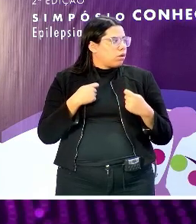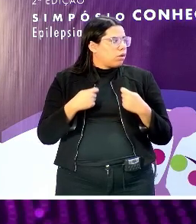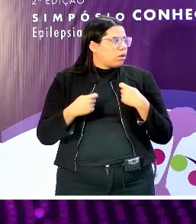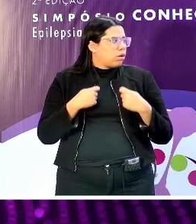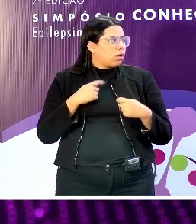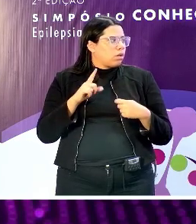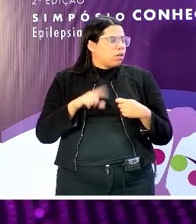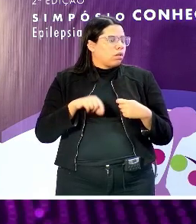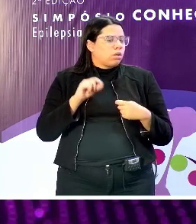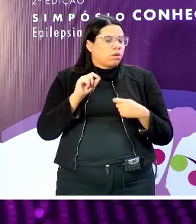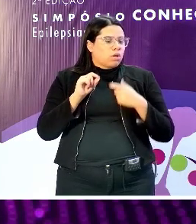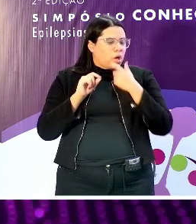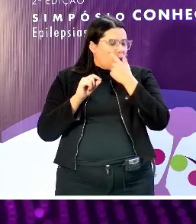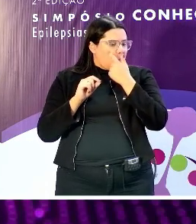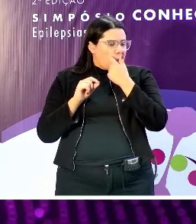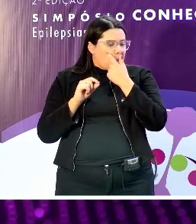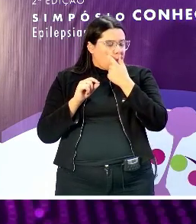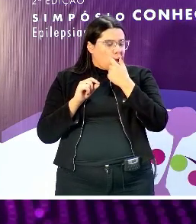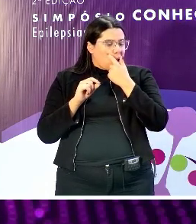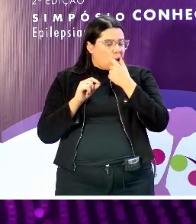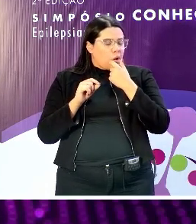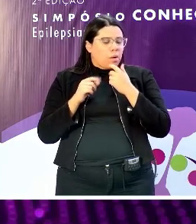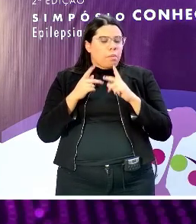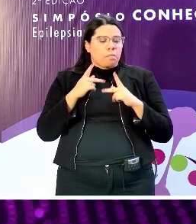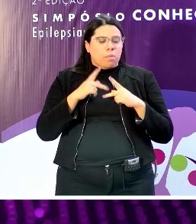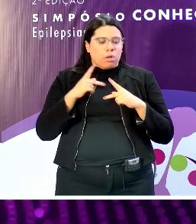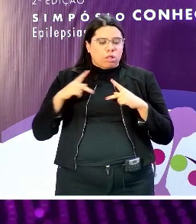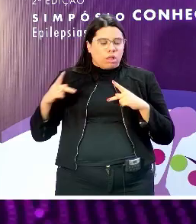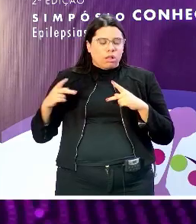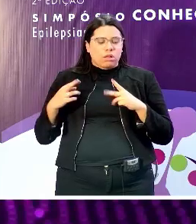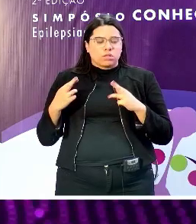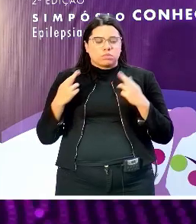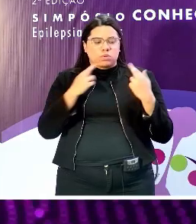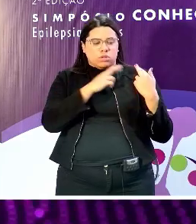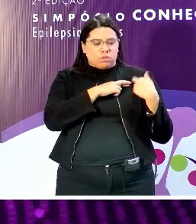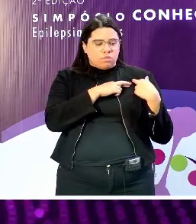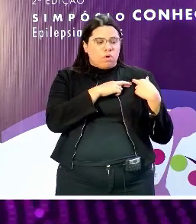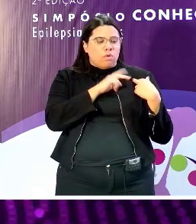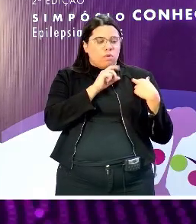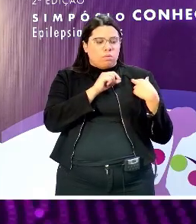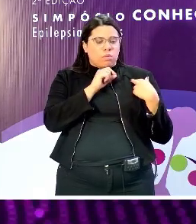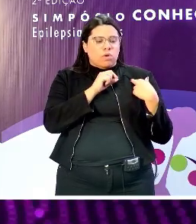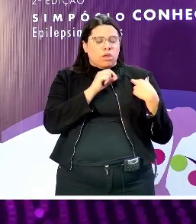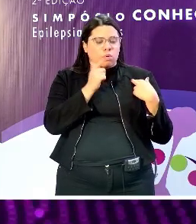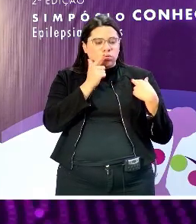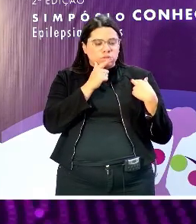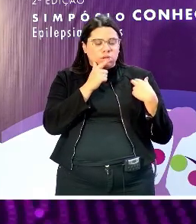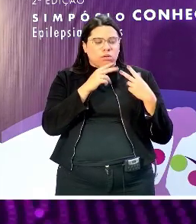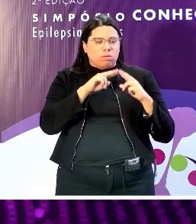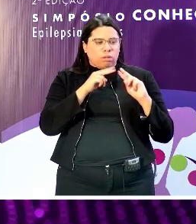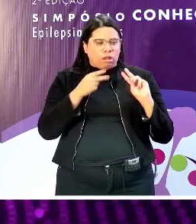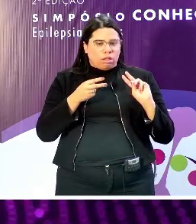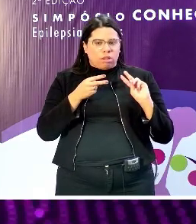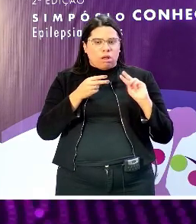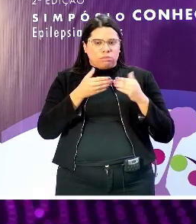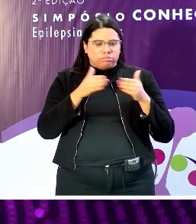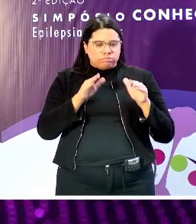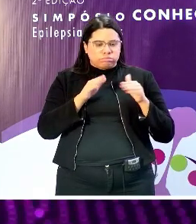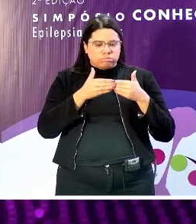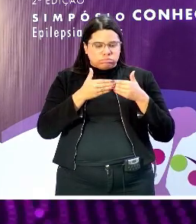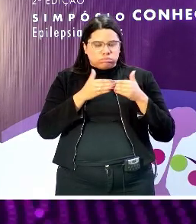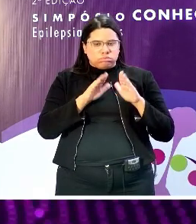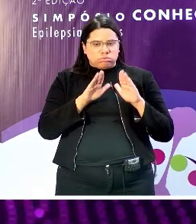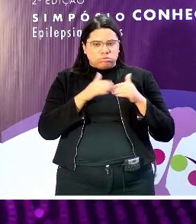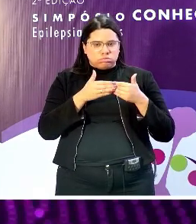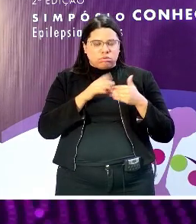estonas deacetilases, que são proteínas responsáveis por abrir e fechar o nosso DNA, basicamente condensar e descondensar. E